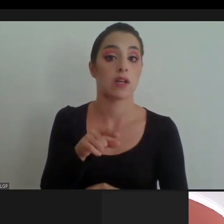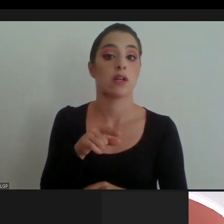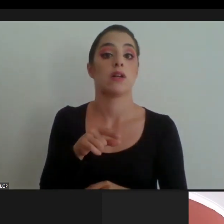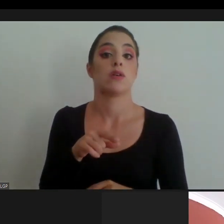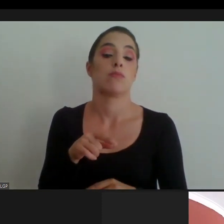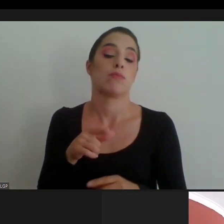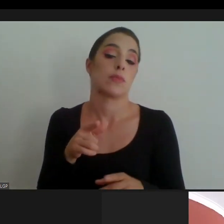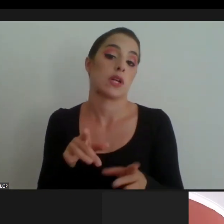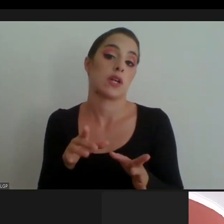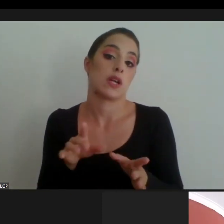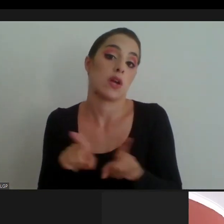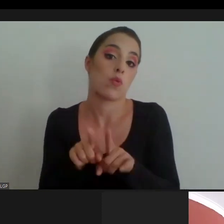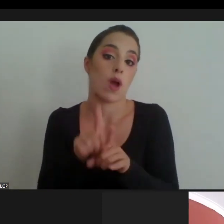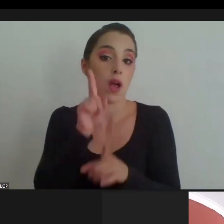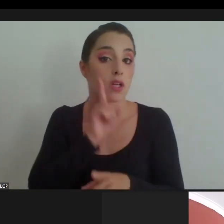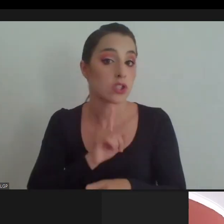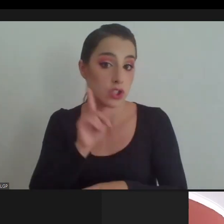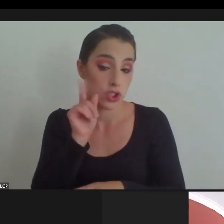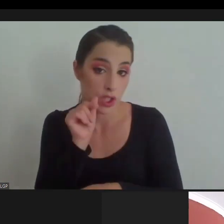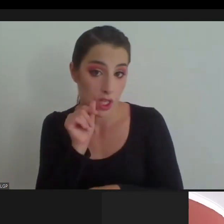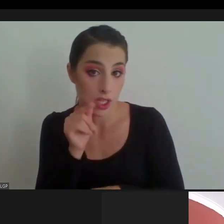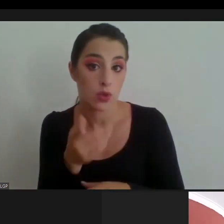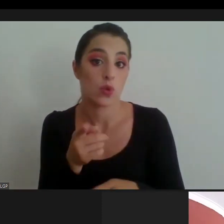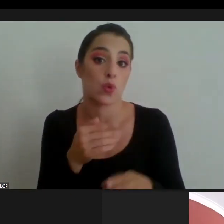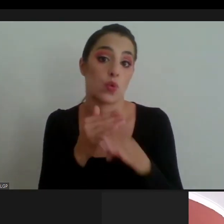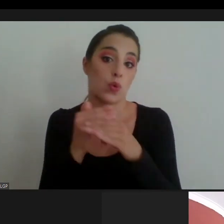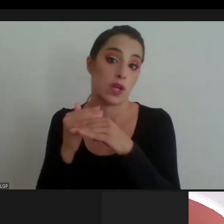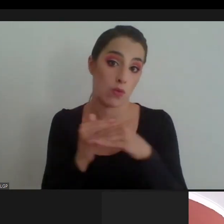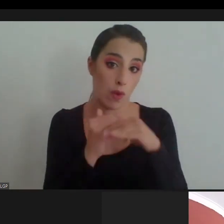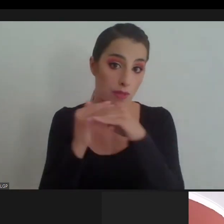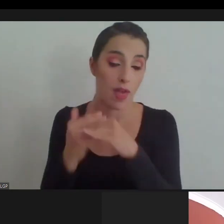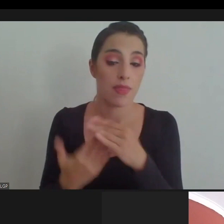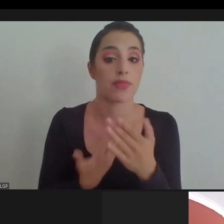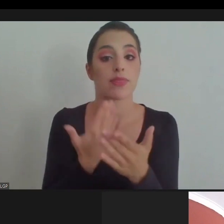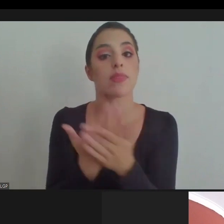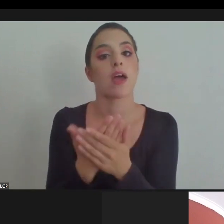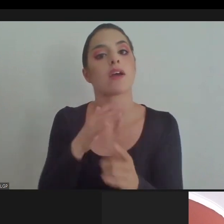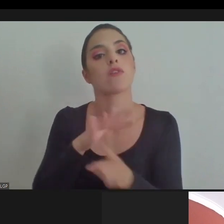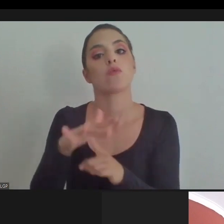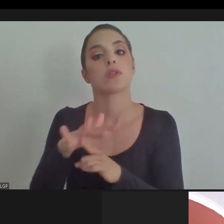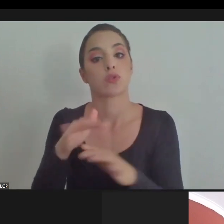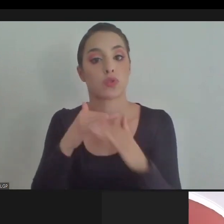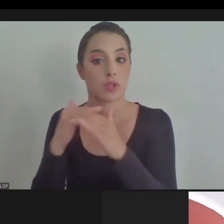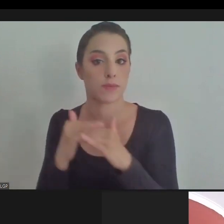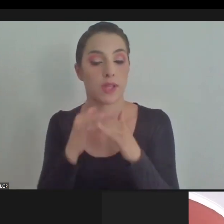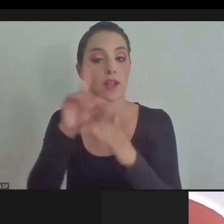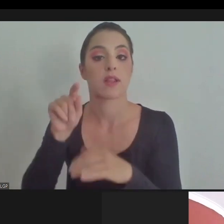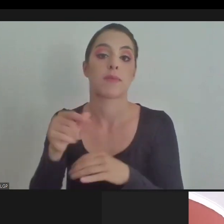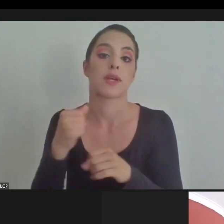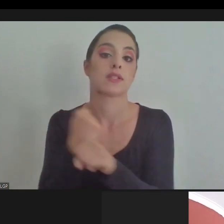igualdade de género no serviço público já está a ter na sustentabilidade e na gestão do serviço público.